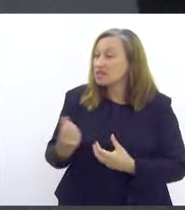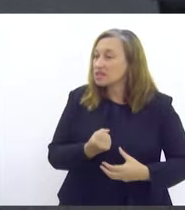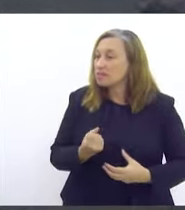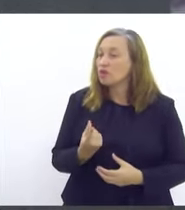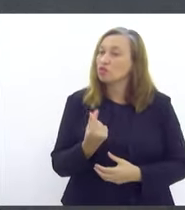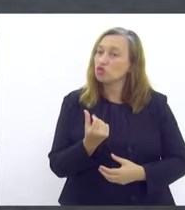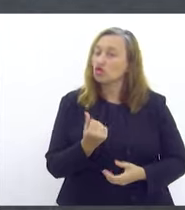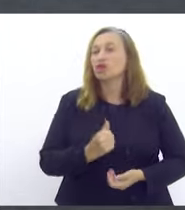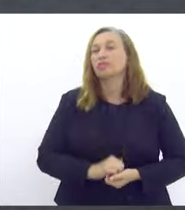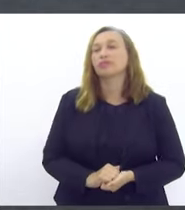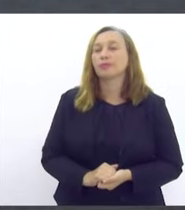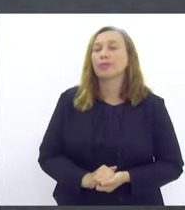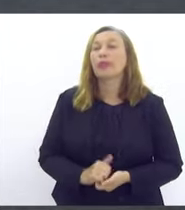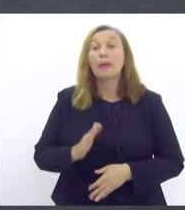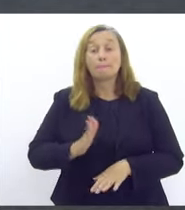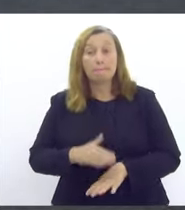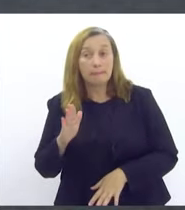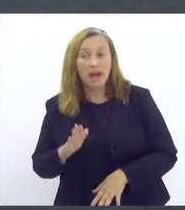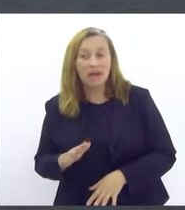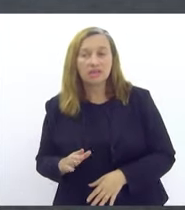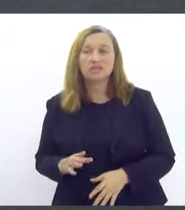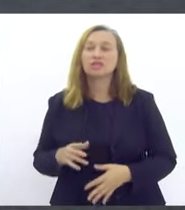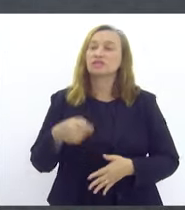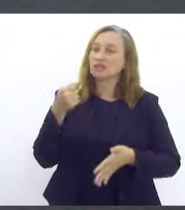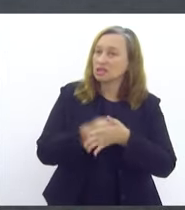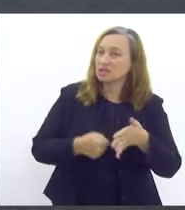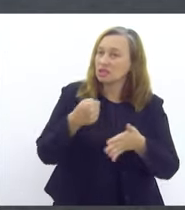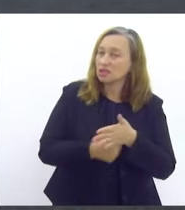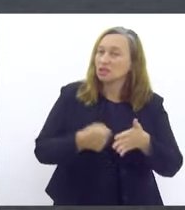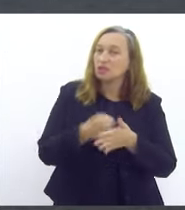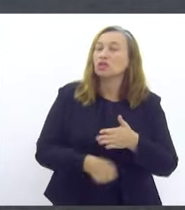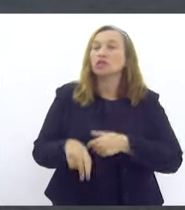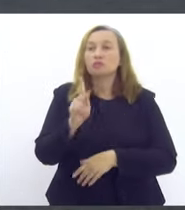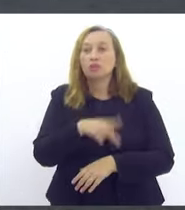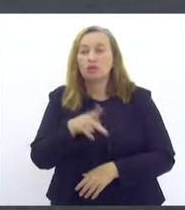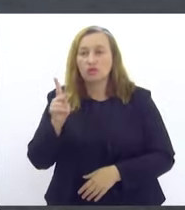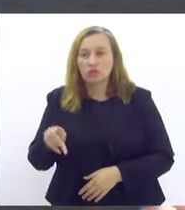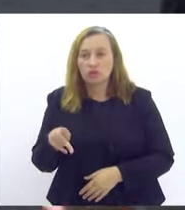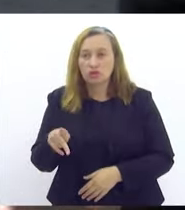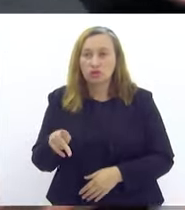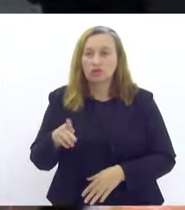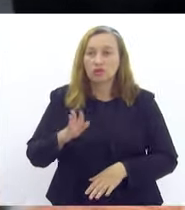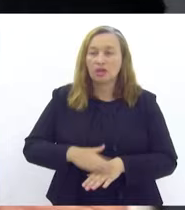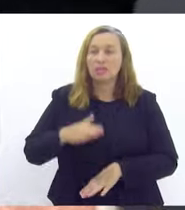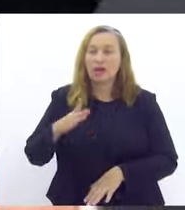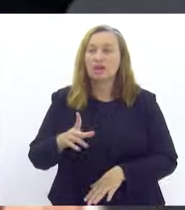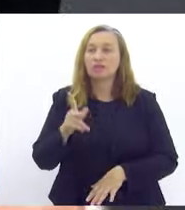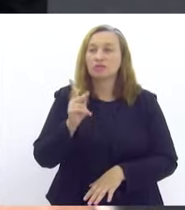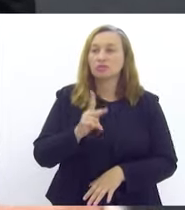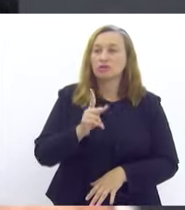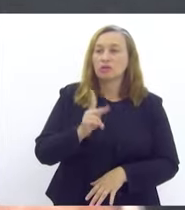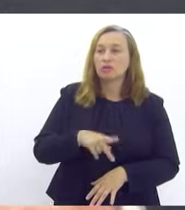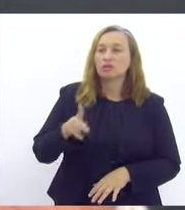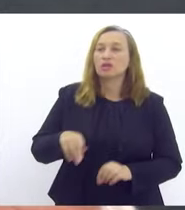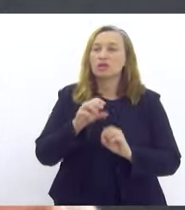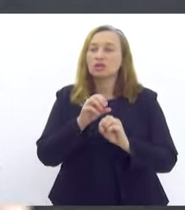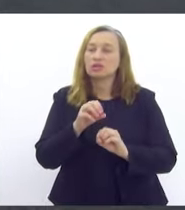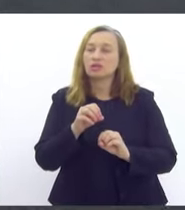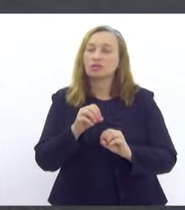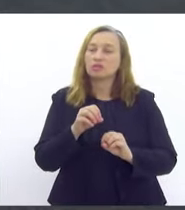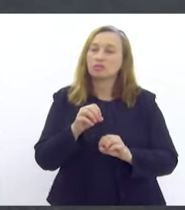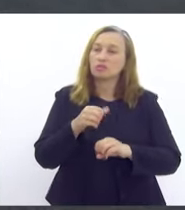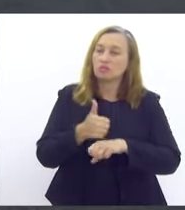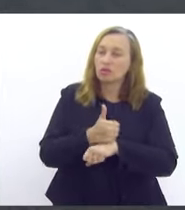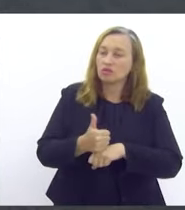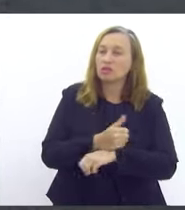Fundeb. Mas a gente faz essa luta para que os professores e os demais profissionais de educação recebam o Fundeb